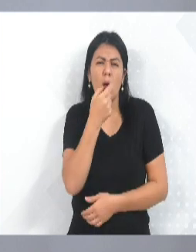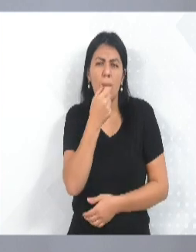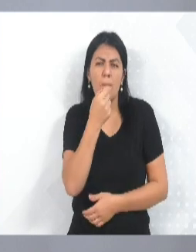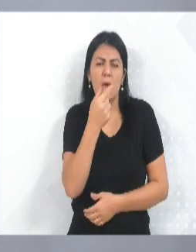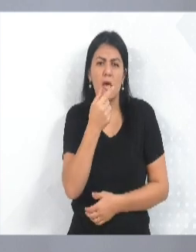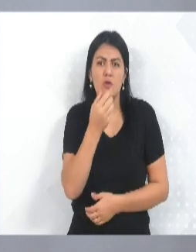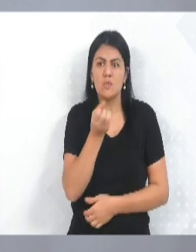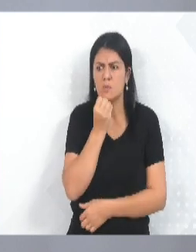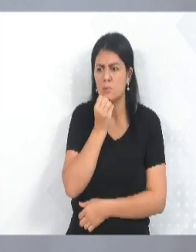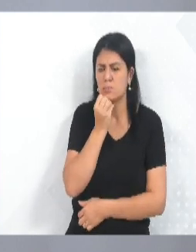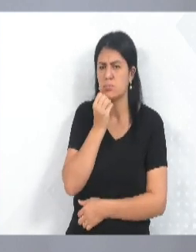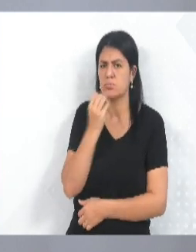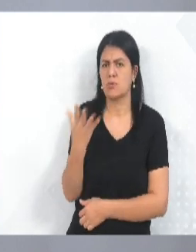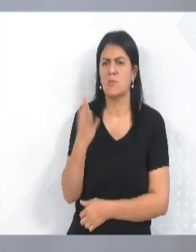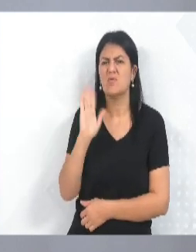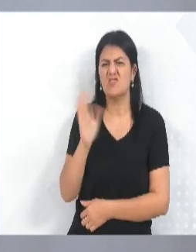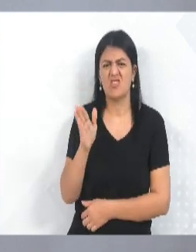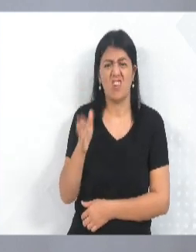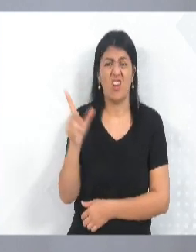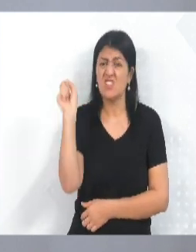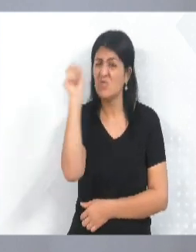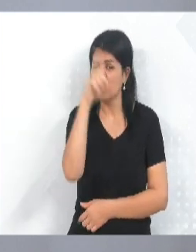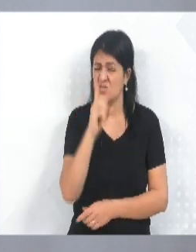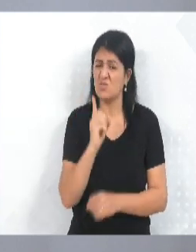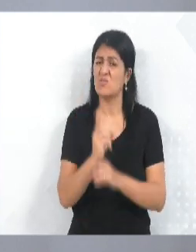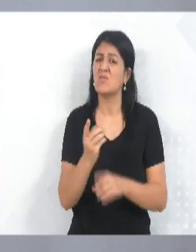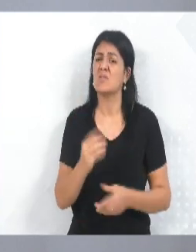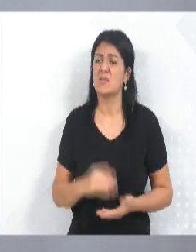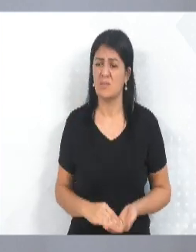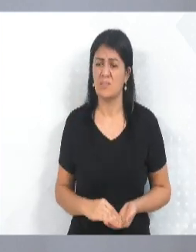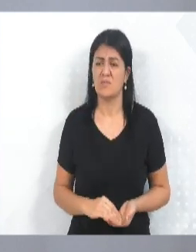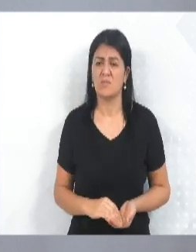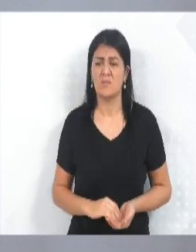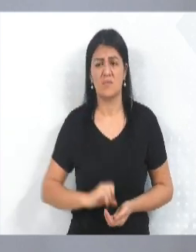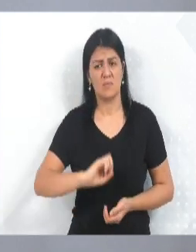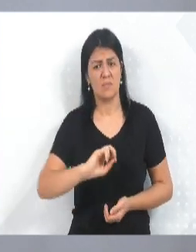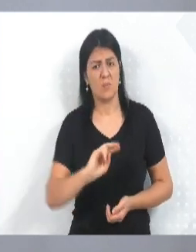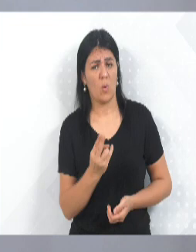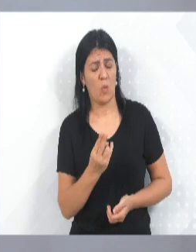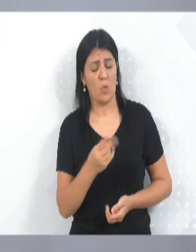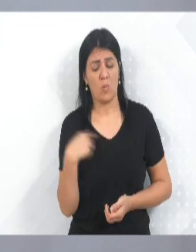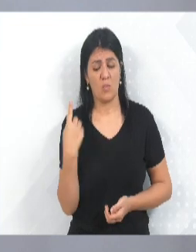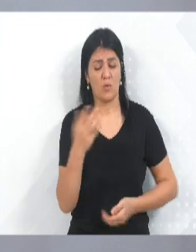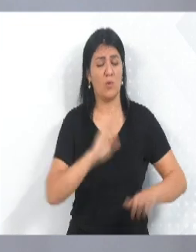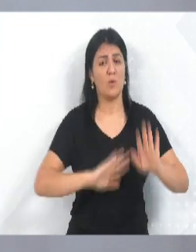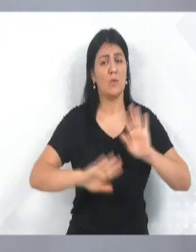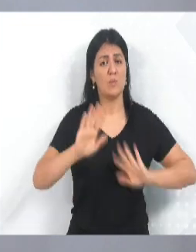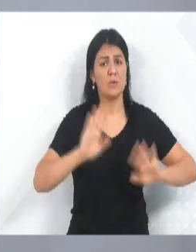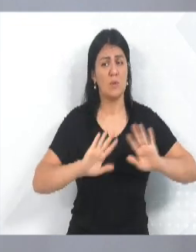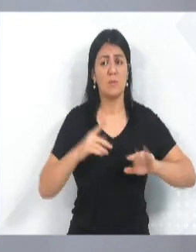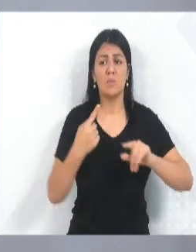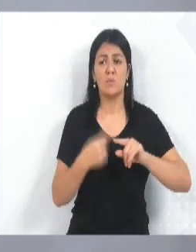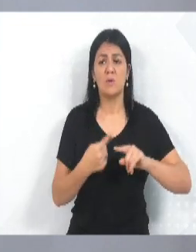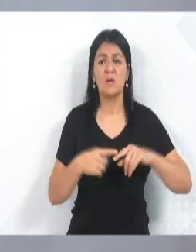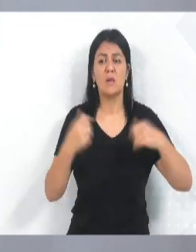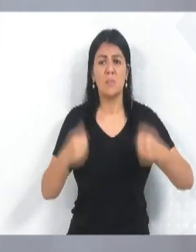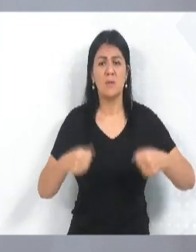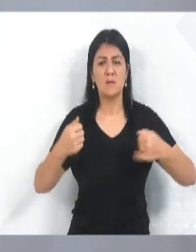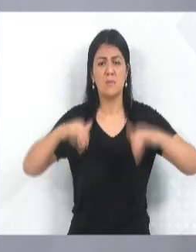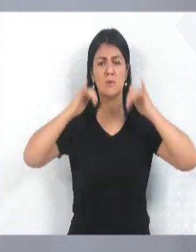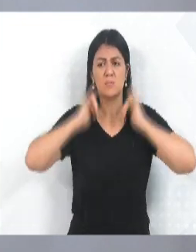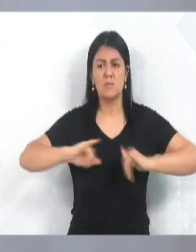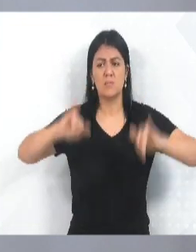são raros a sensibilidade ou nós cuidamos disso e temos que levar a